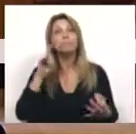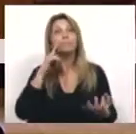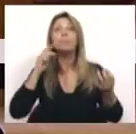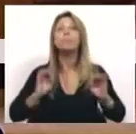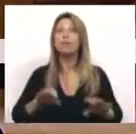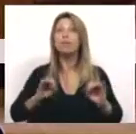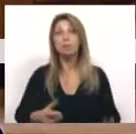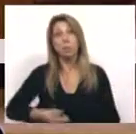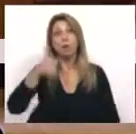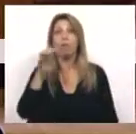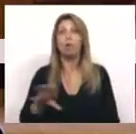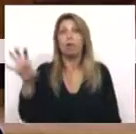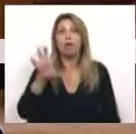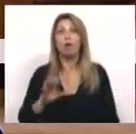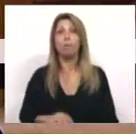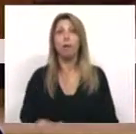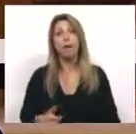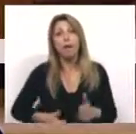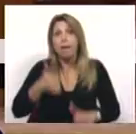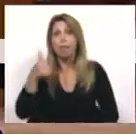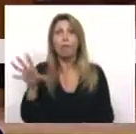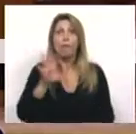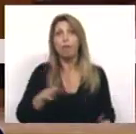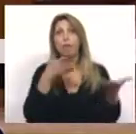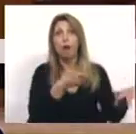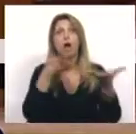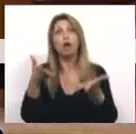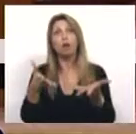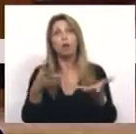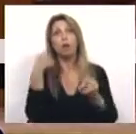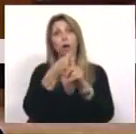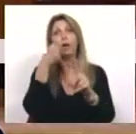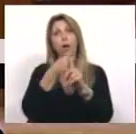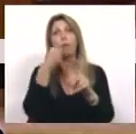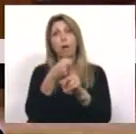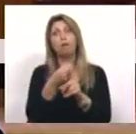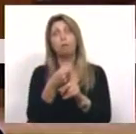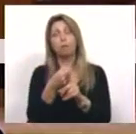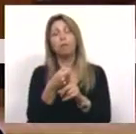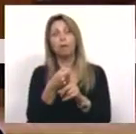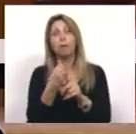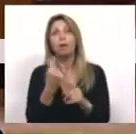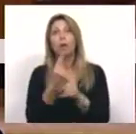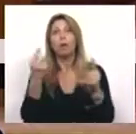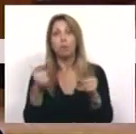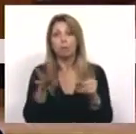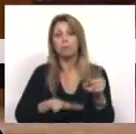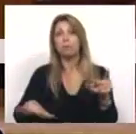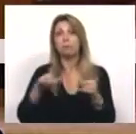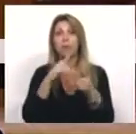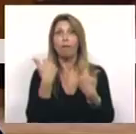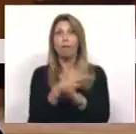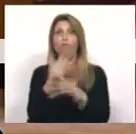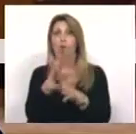é a melhor forma de ajudar ao combate para que a dimensão dos fogos